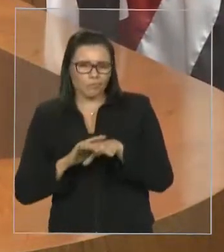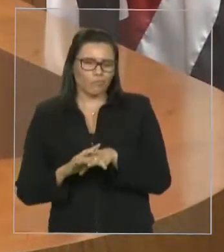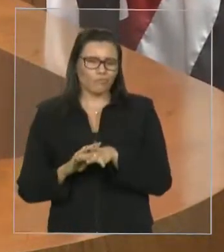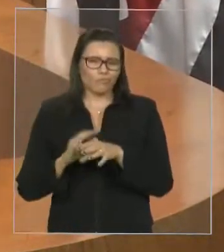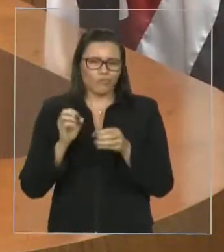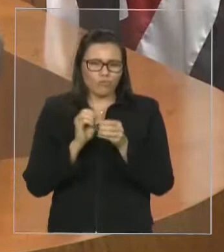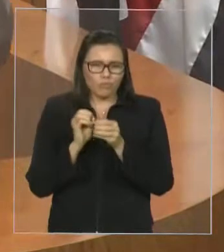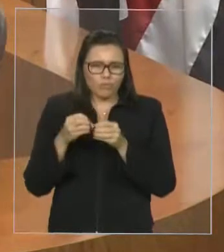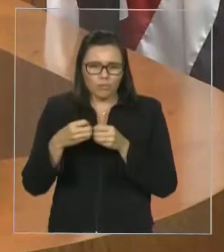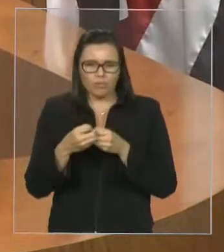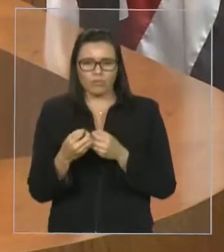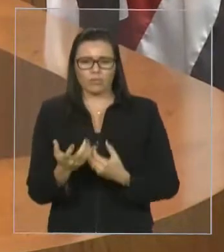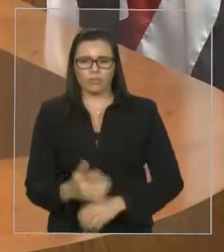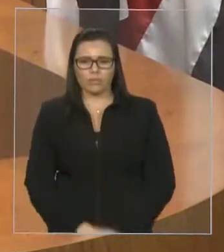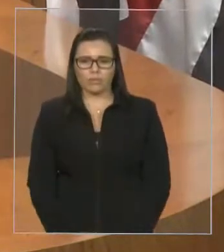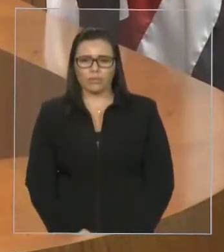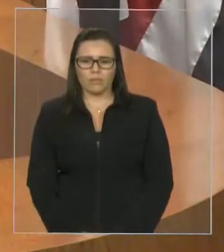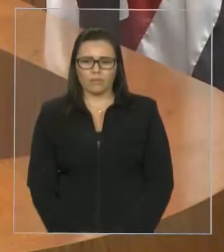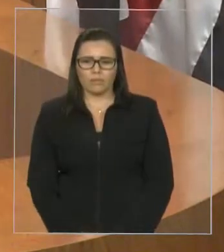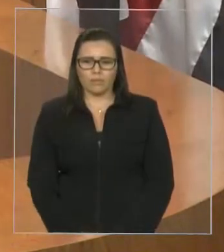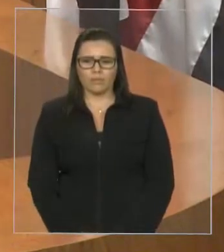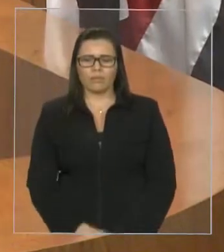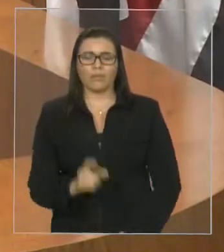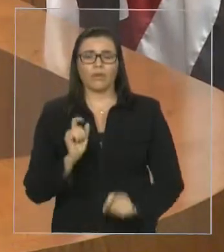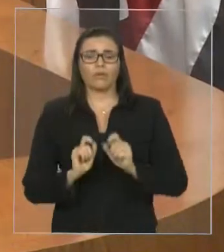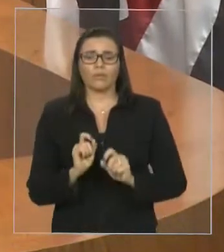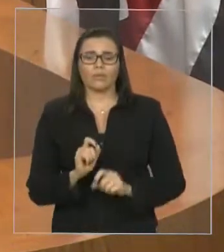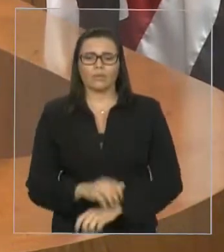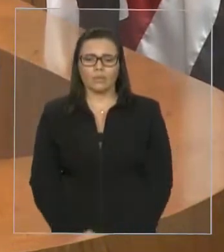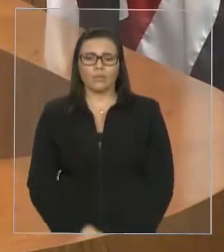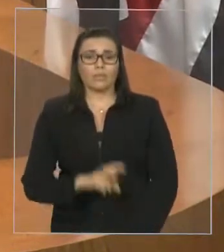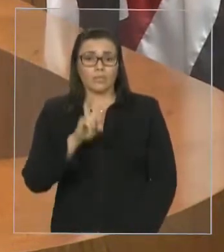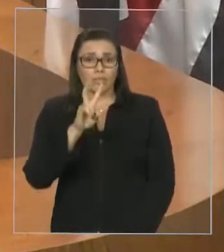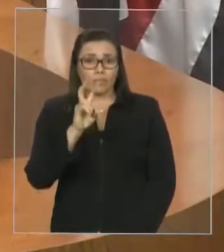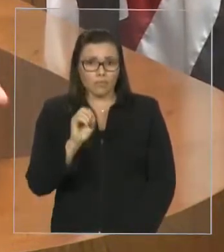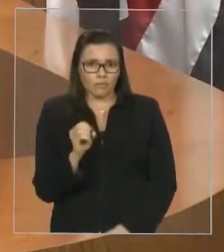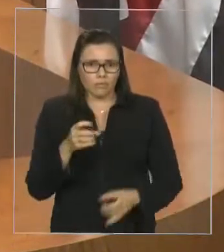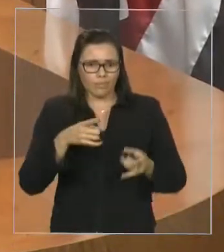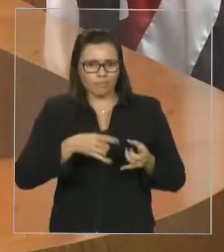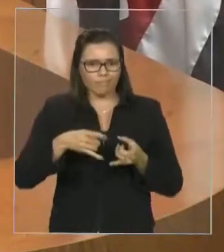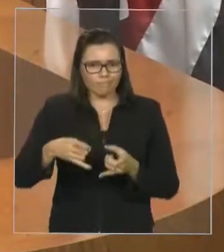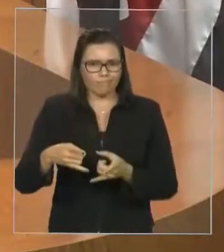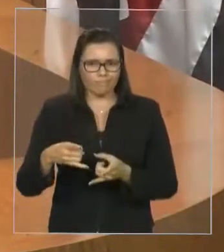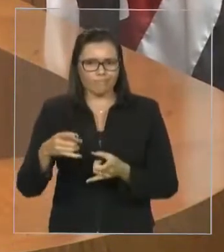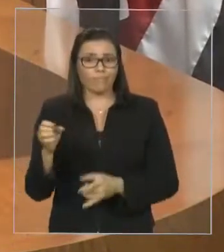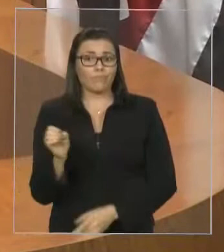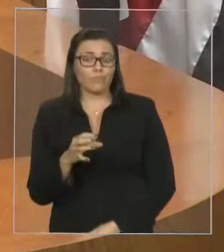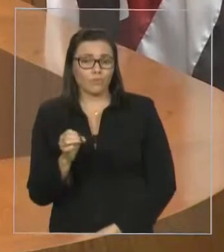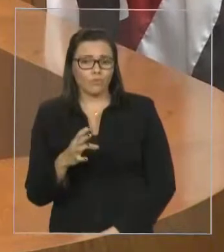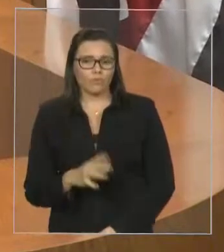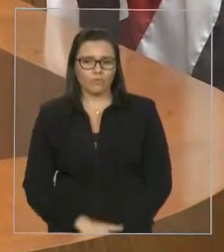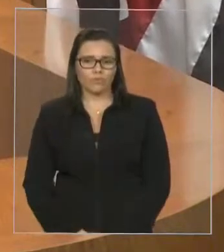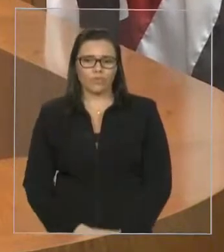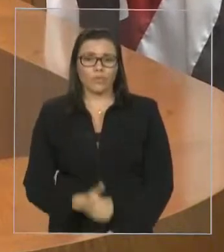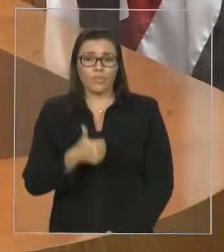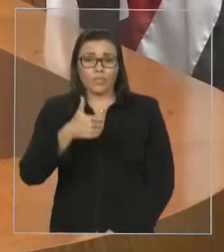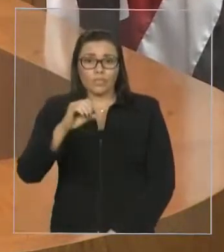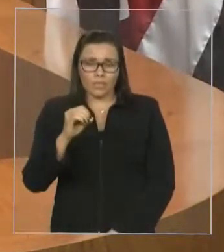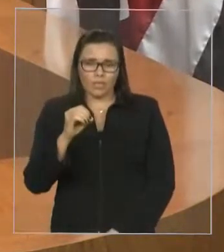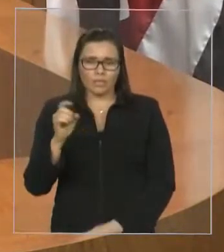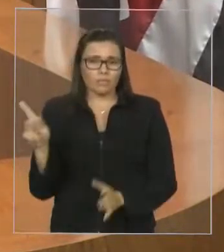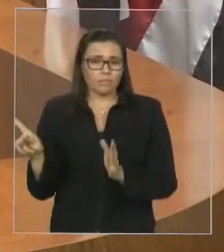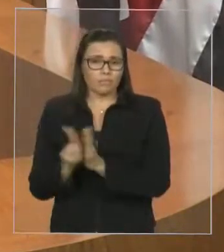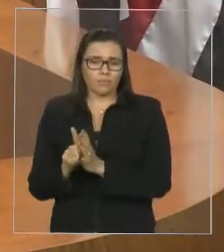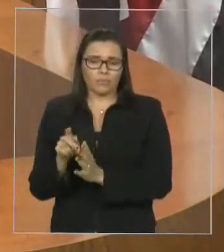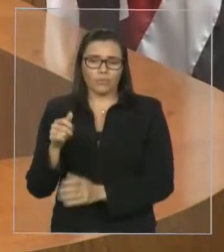Serão 50 novos leitos especificamente para esta finalidade. Destes 50 leitos, 10 leitos de UTI, e